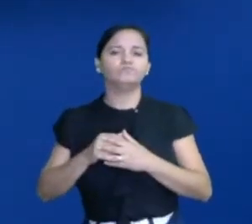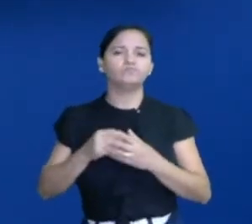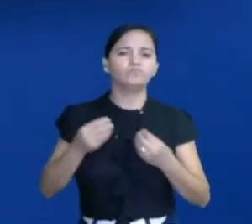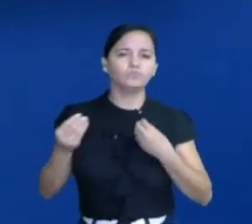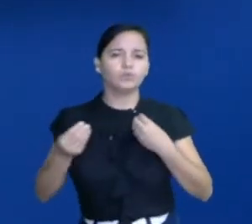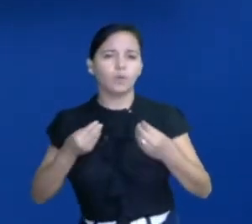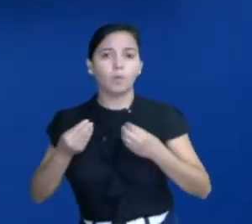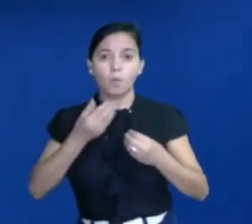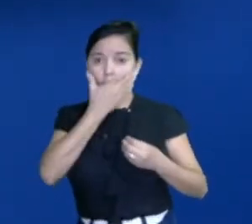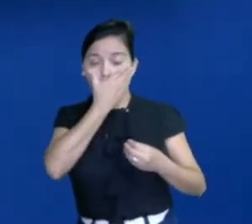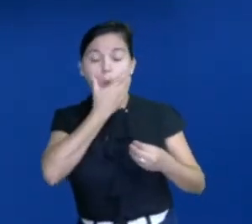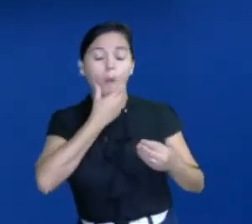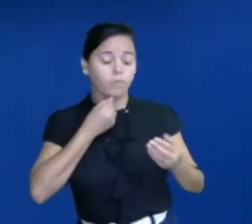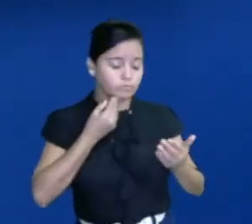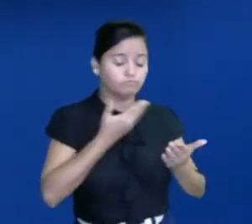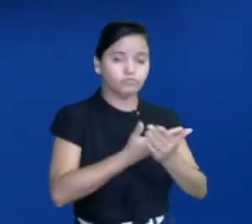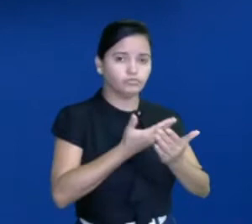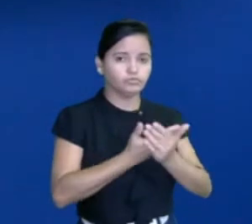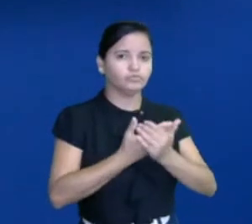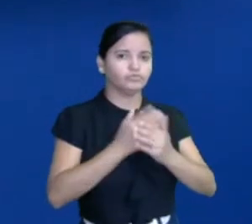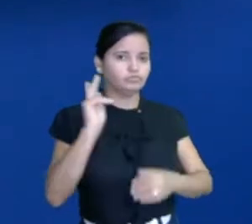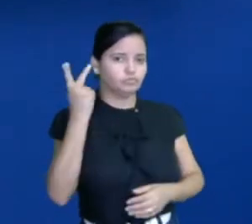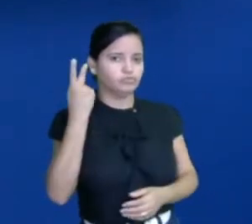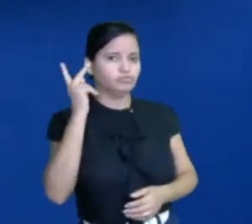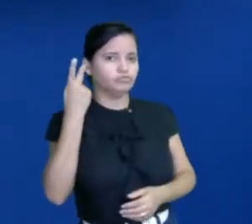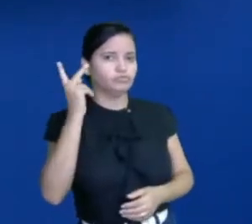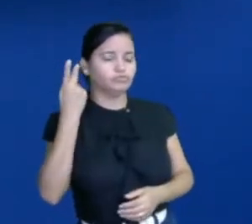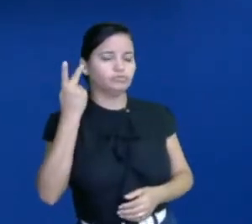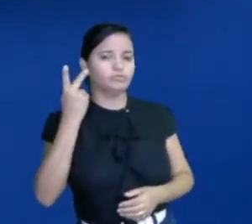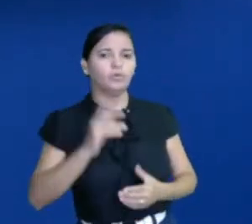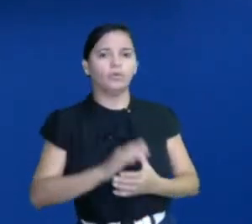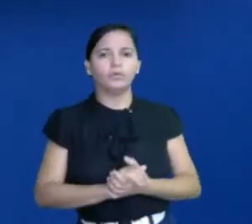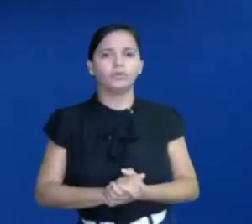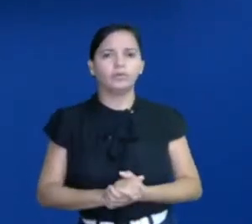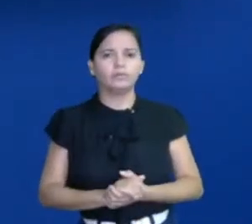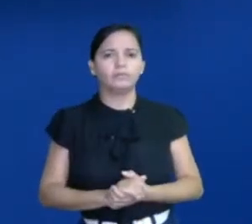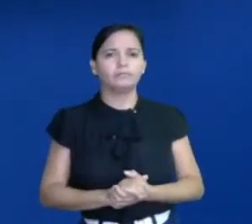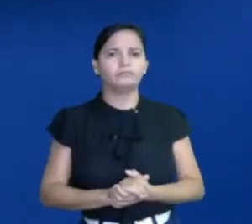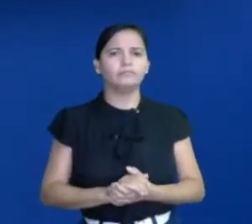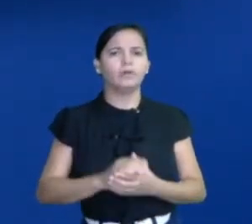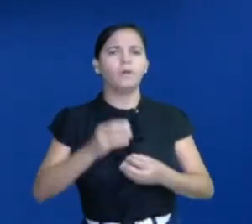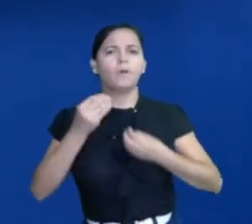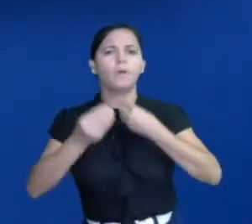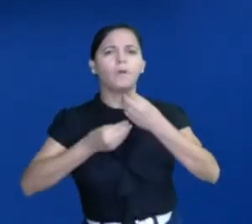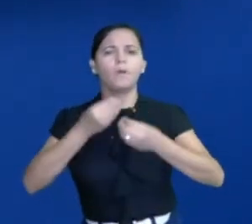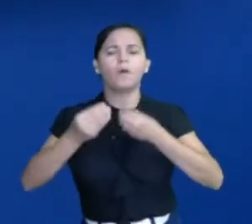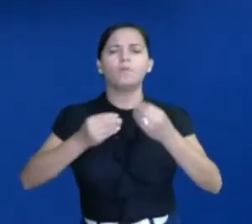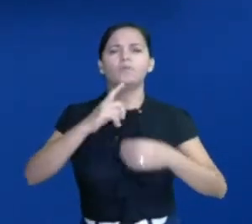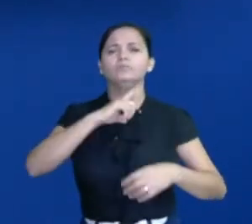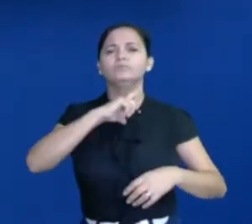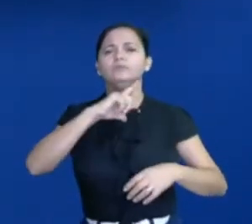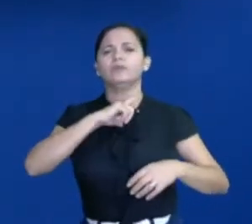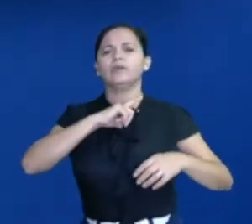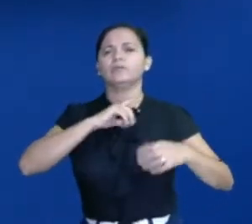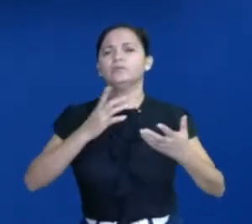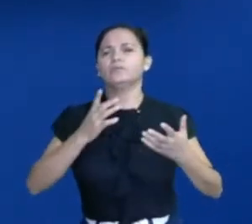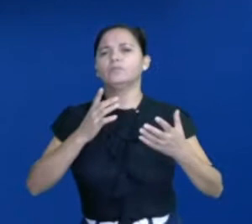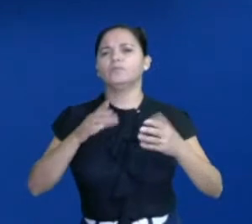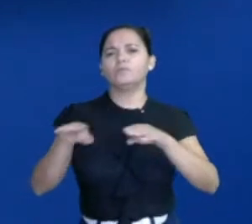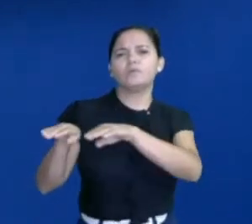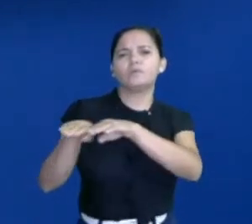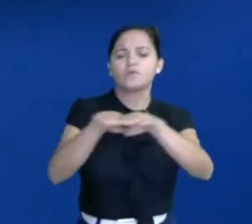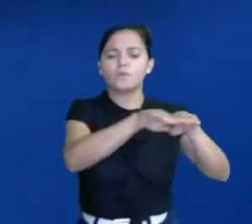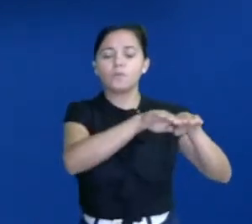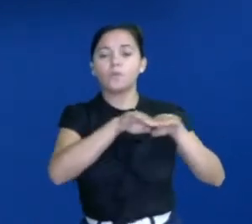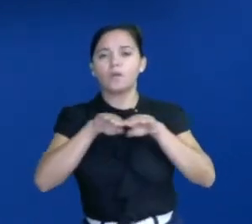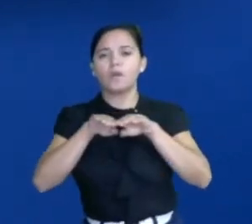como os estudiosos tiveram para medir o tempo de uma forma igual para todos.